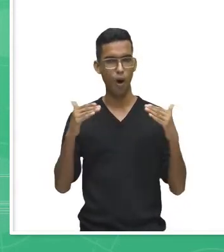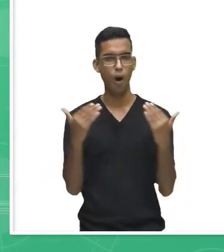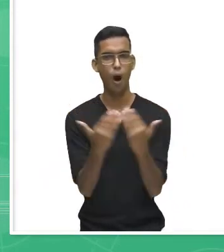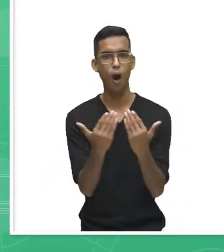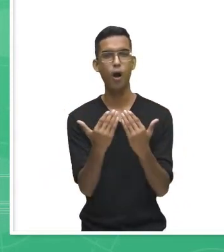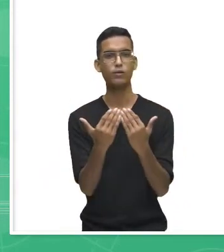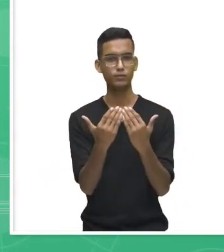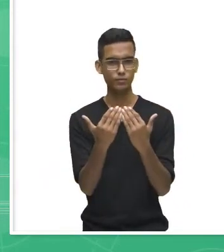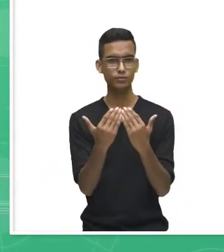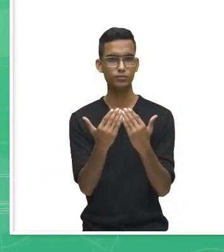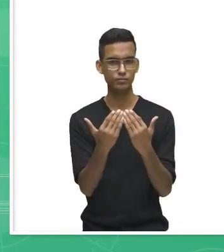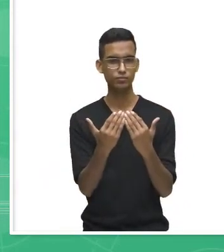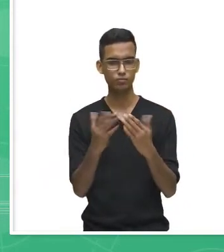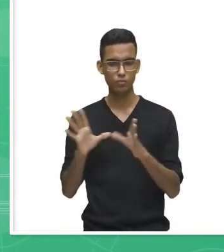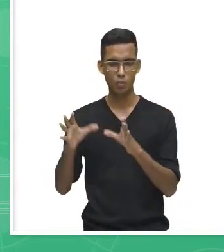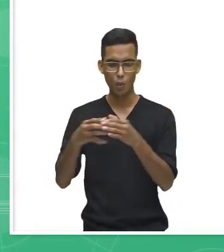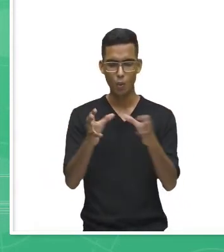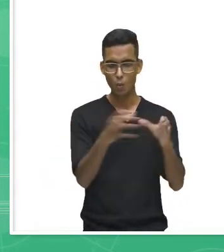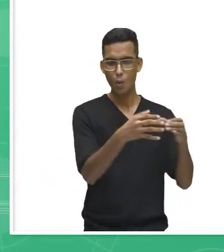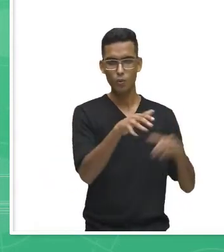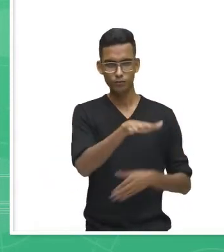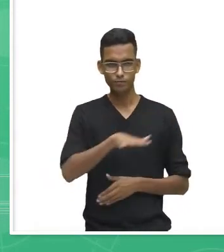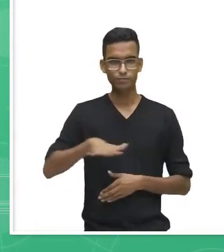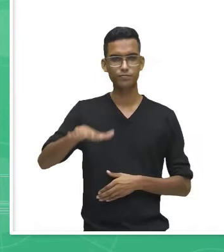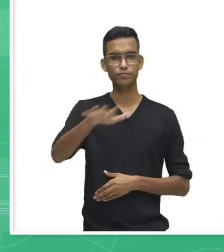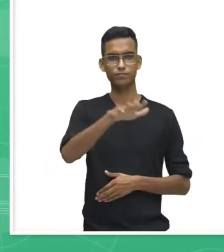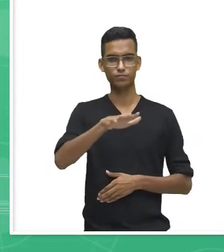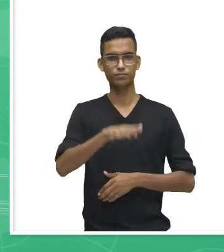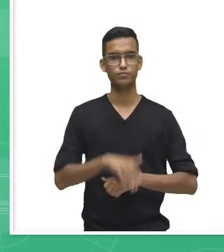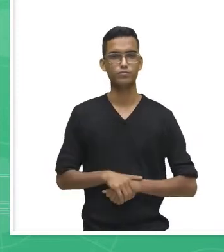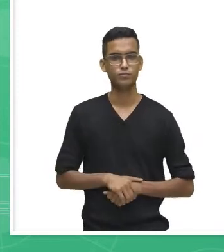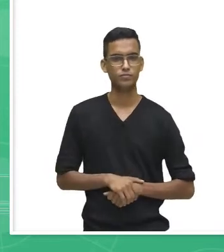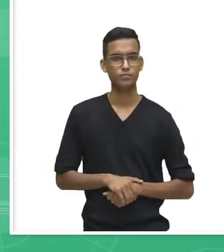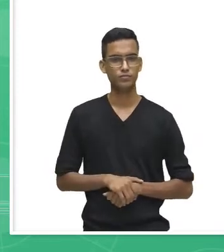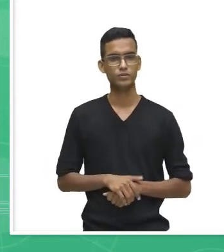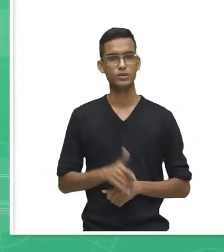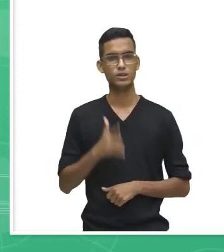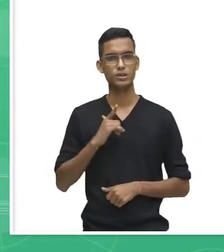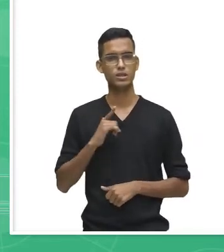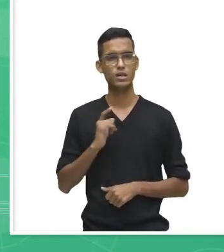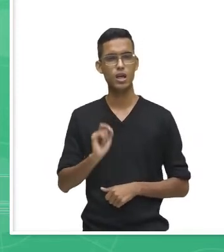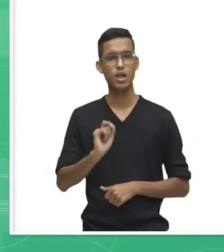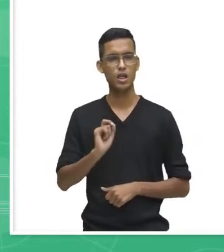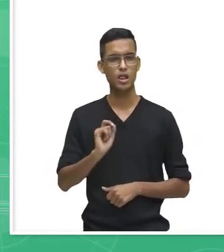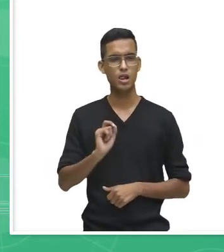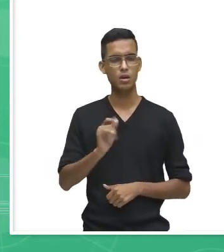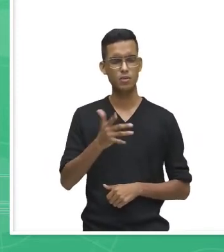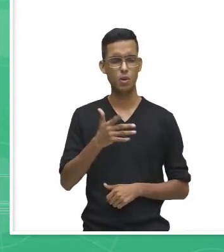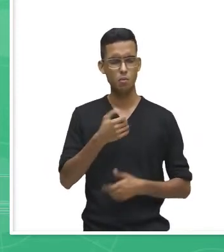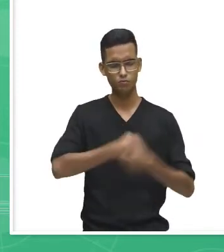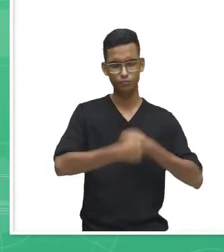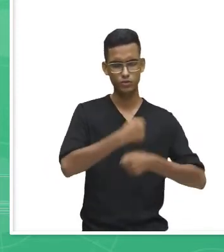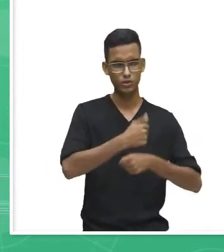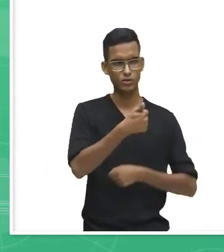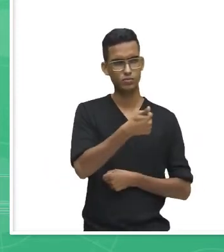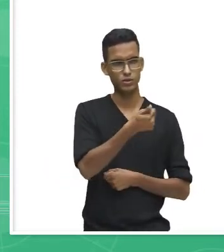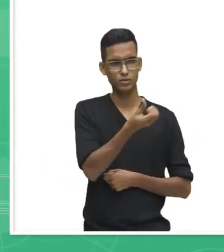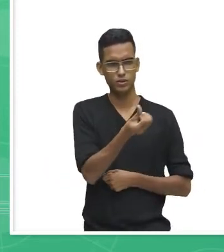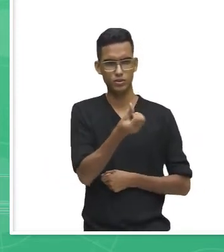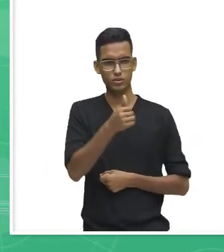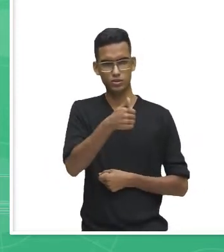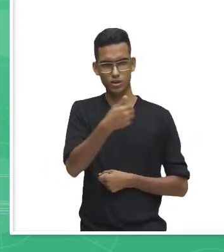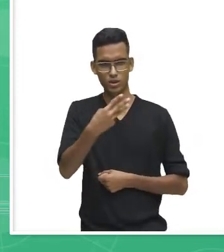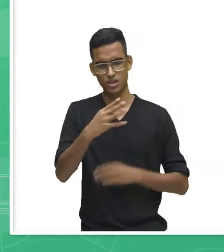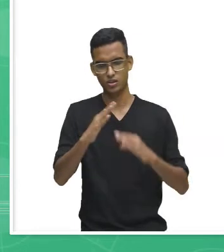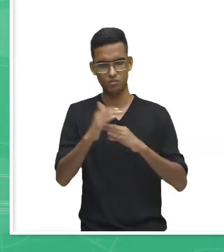Assembleia dos Estados Gerais, que não eram convocados desde 1613 a 1614, se não me falha aqui